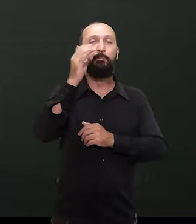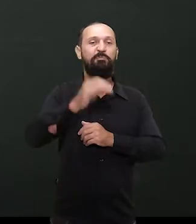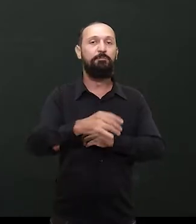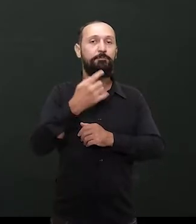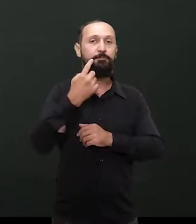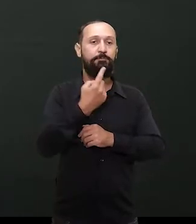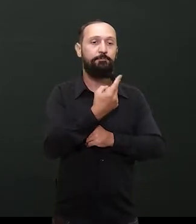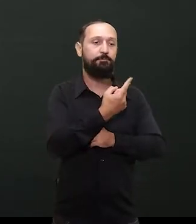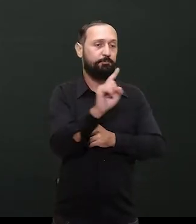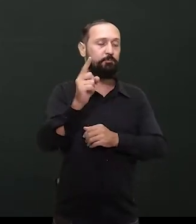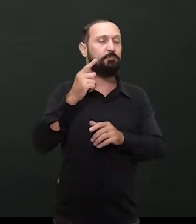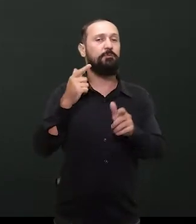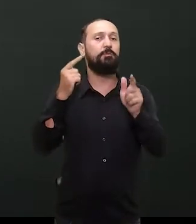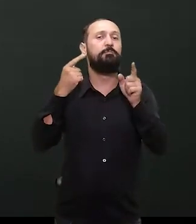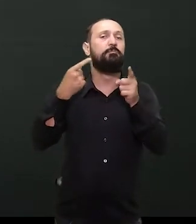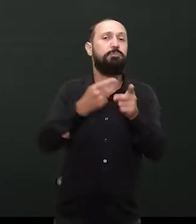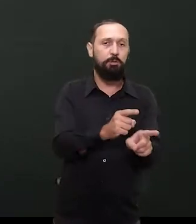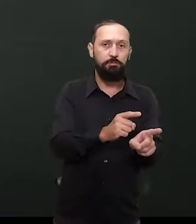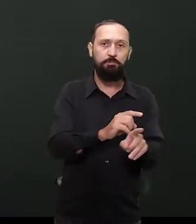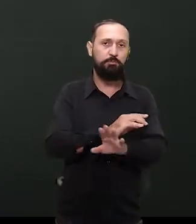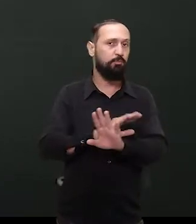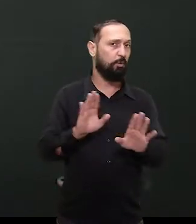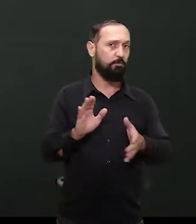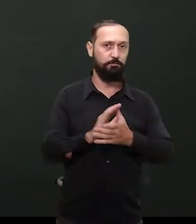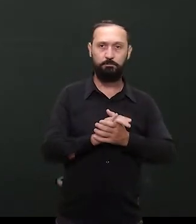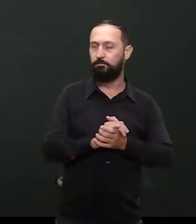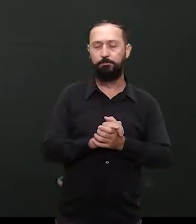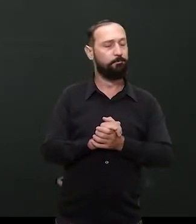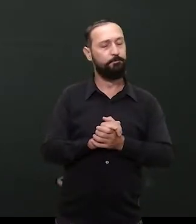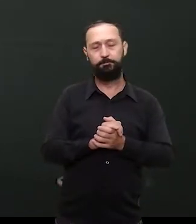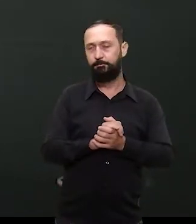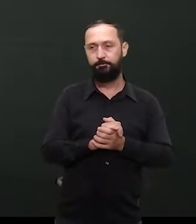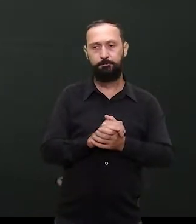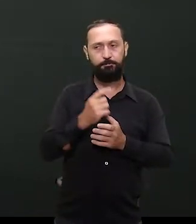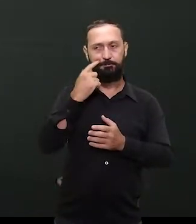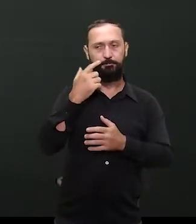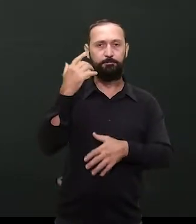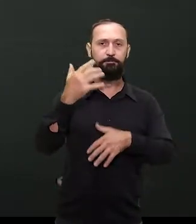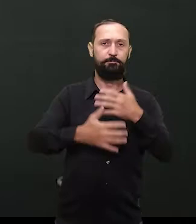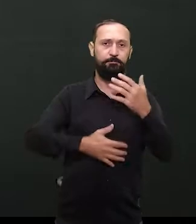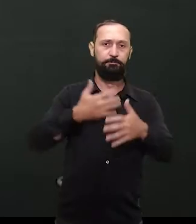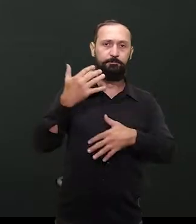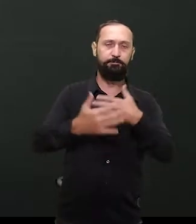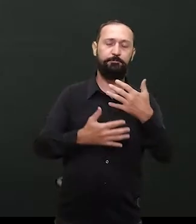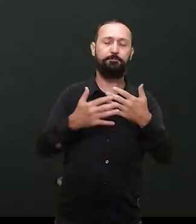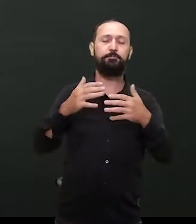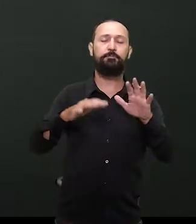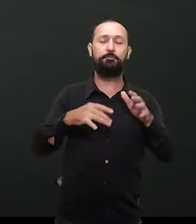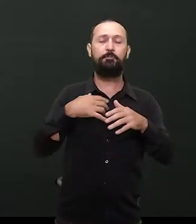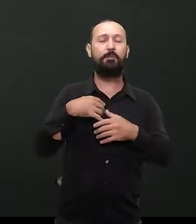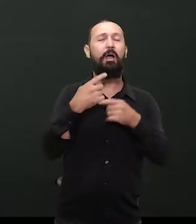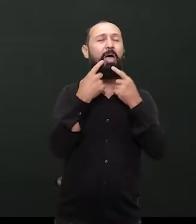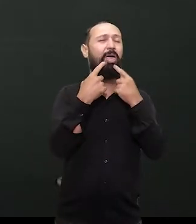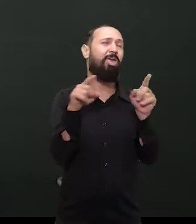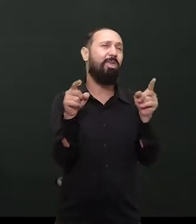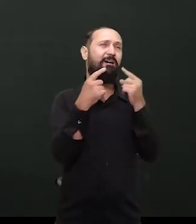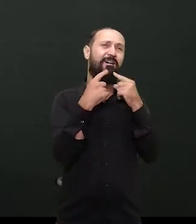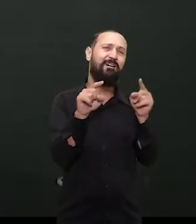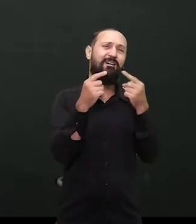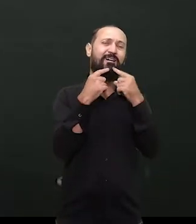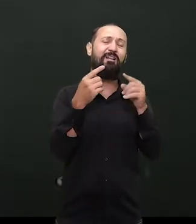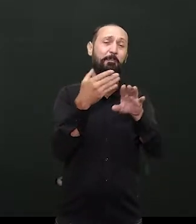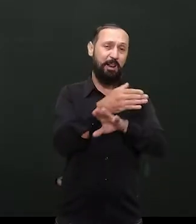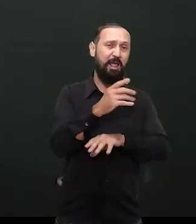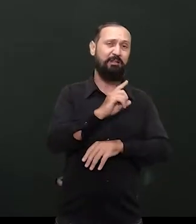de estoque A Perseguição uma única vez a Perseguição também a perturbação muitas reclamações gente